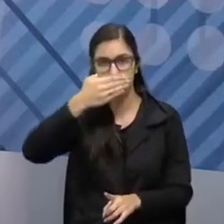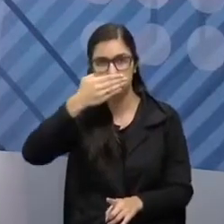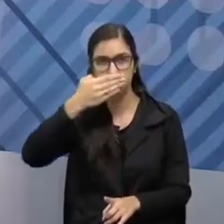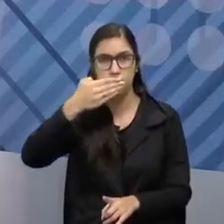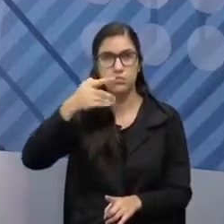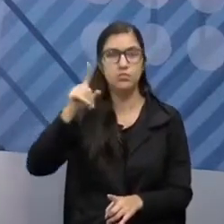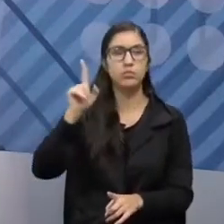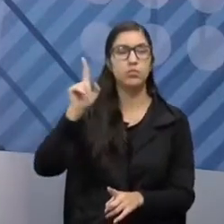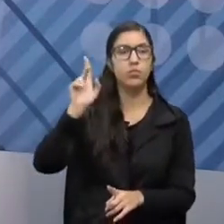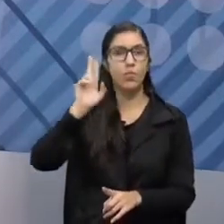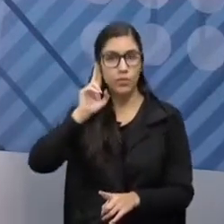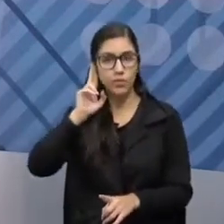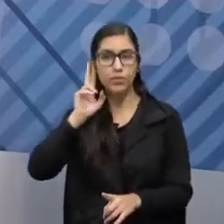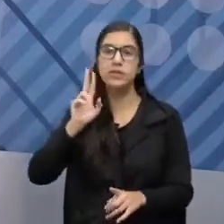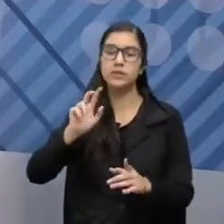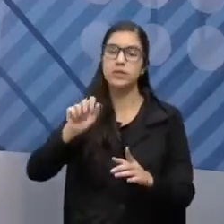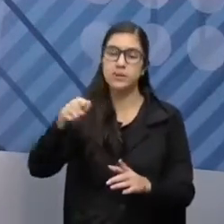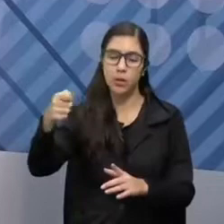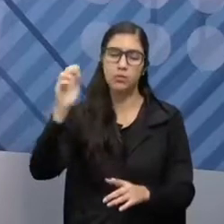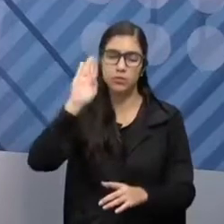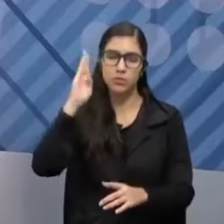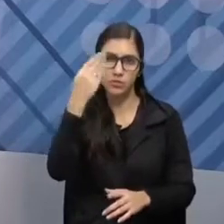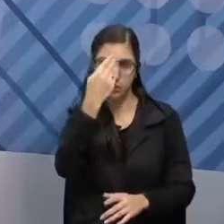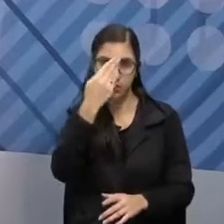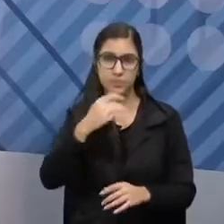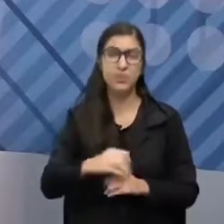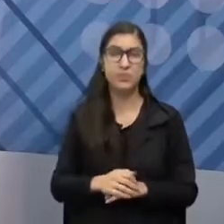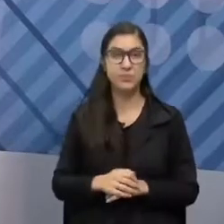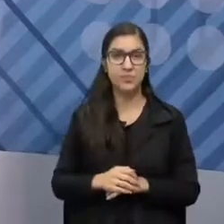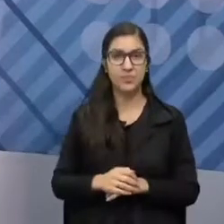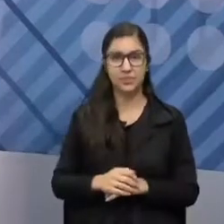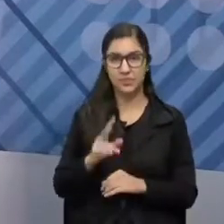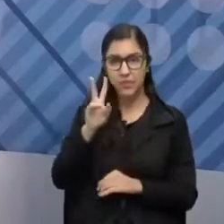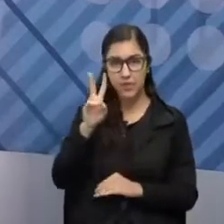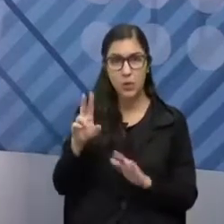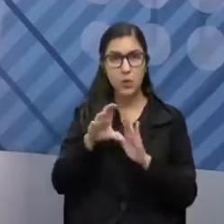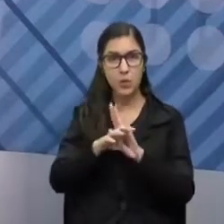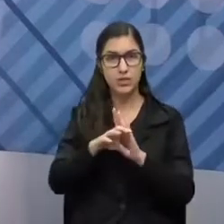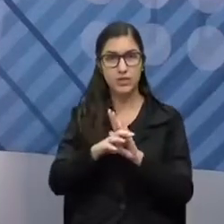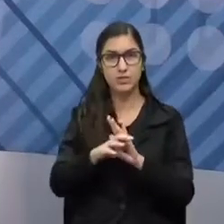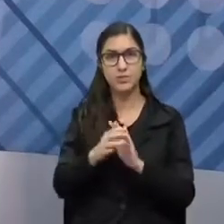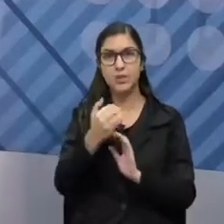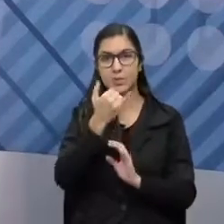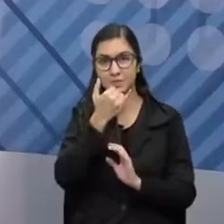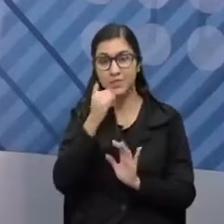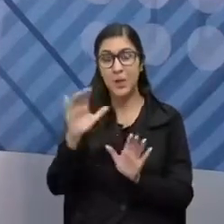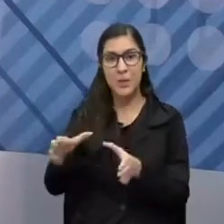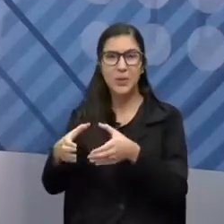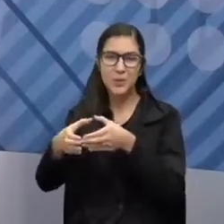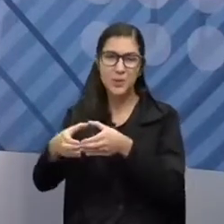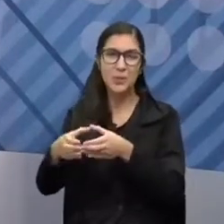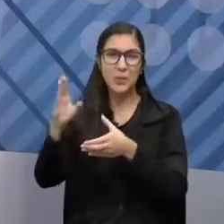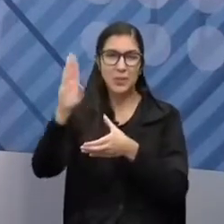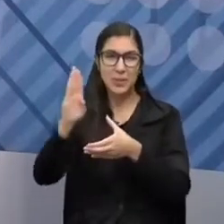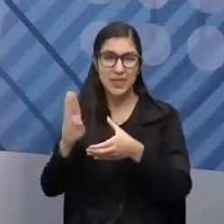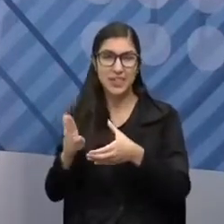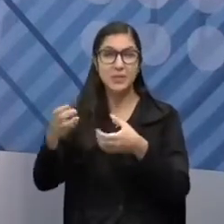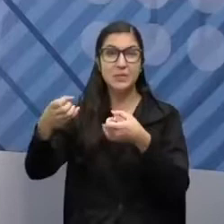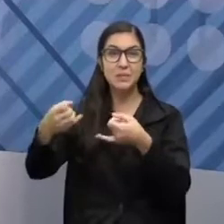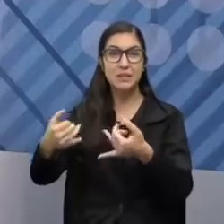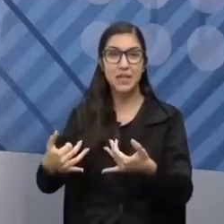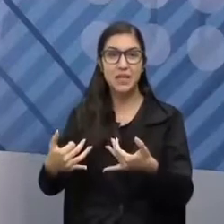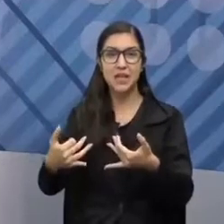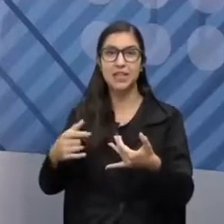é uma pessoa com surdo-cegueira. Percebam que na conceituação eu mencionei, o Grupo Brasil menciona de